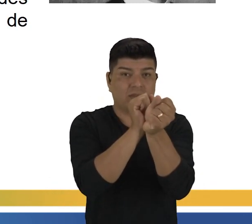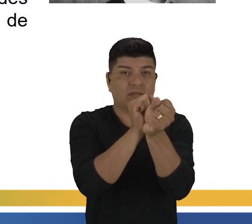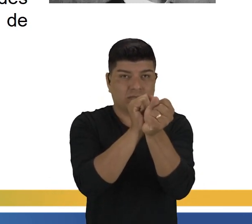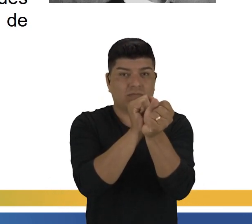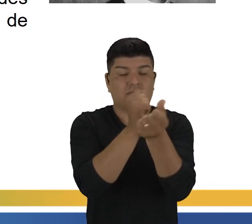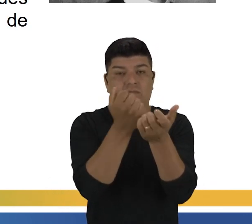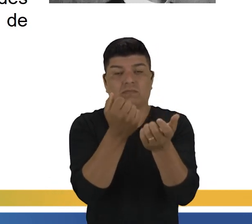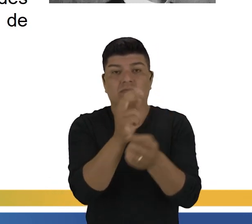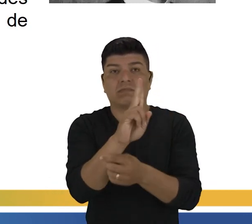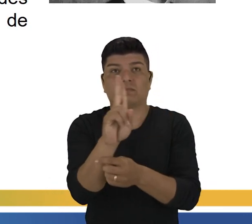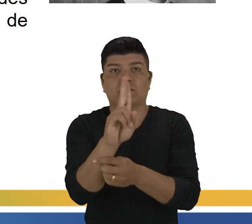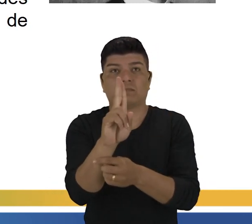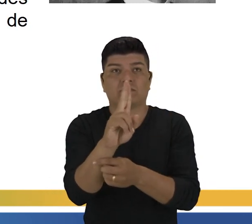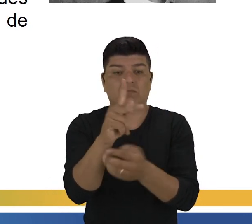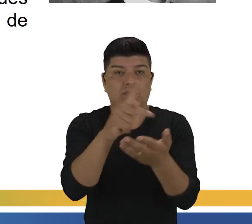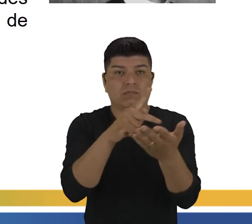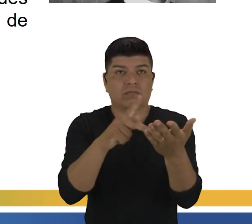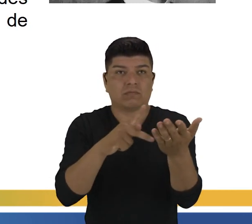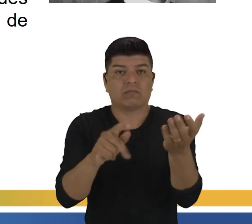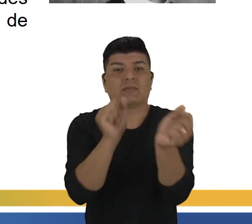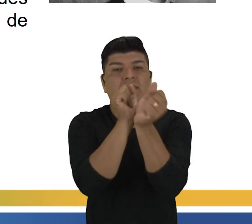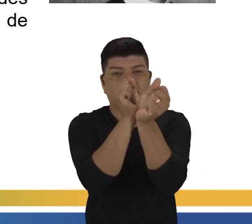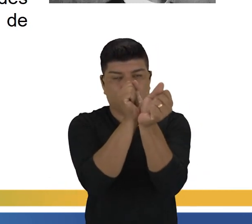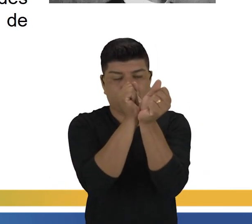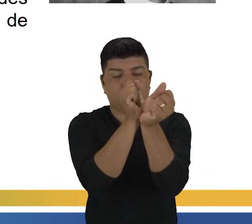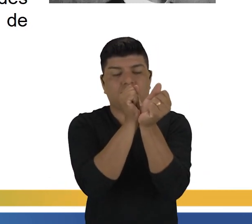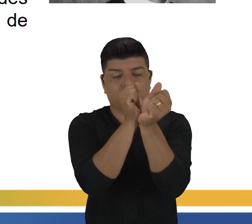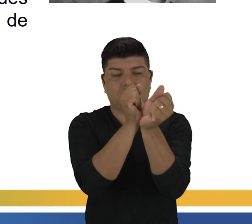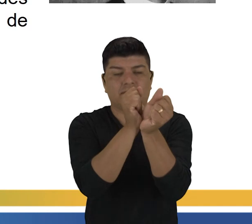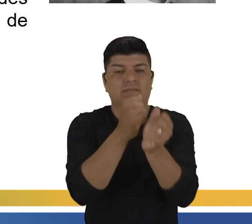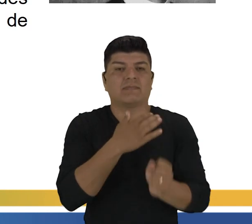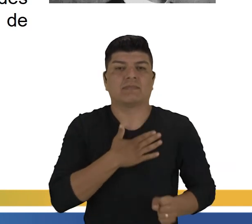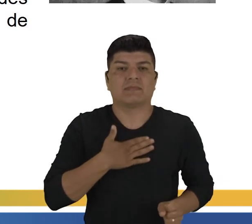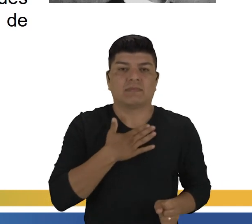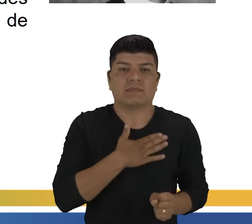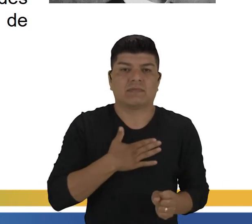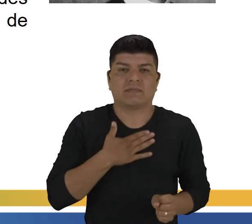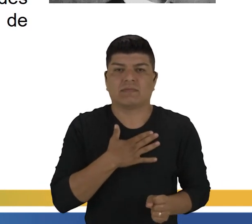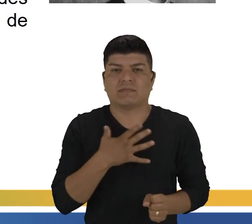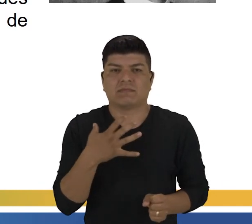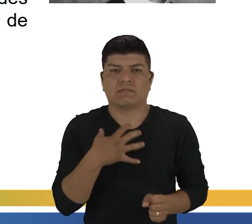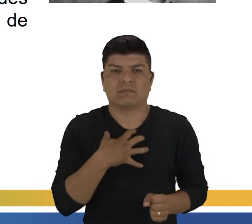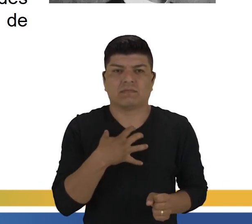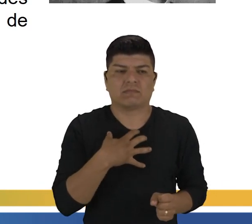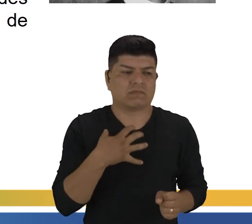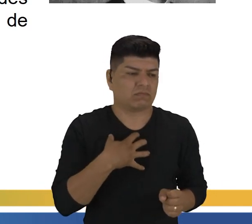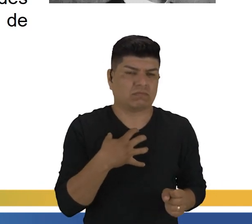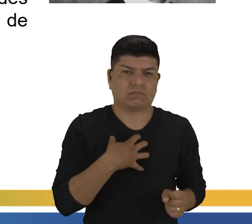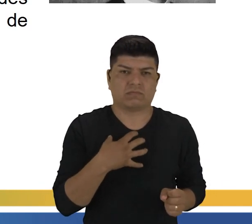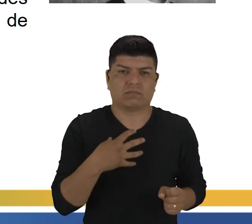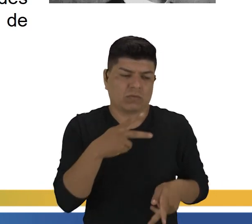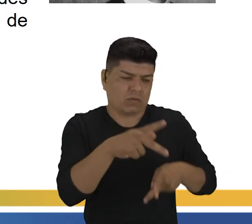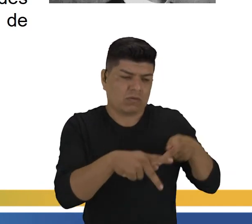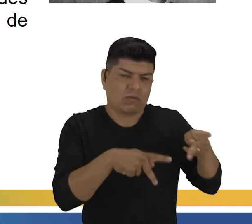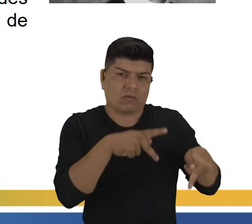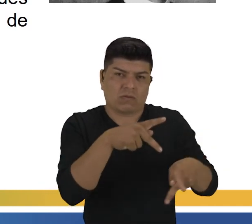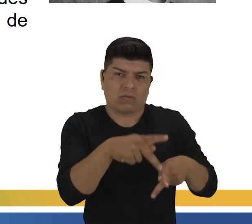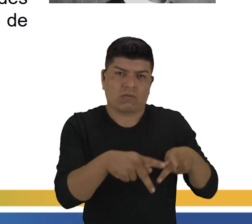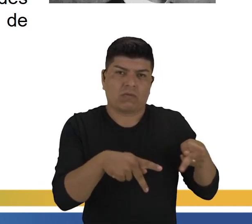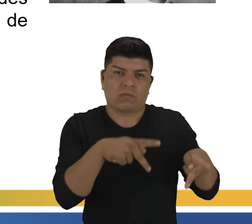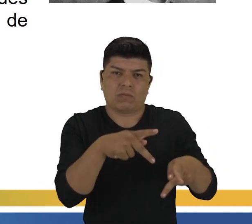ele ganhou, sendo o poeta dos escravos. E ele gostava de sensibilizar todo o seu público